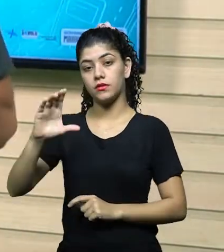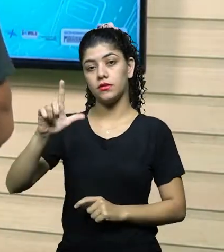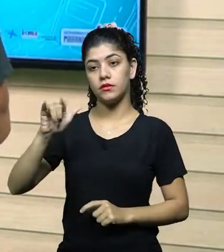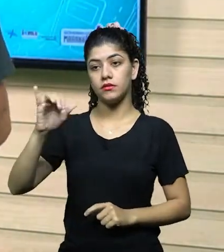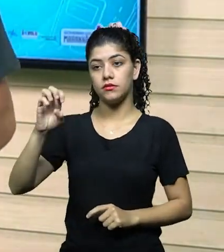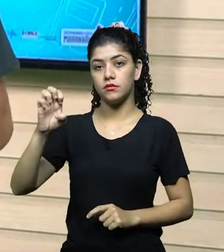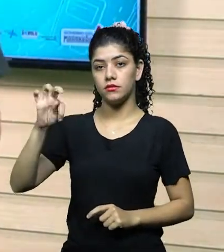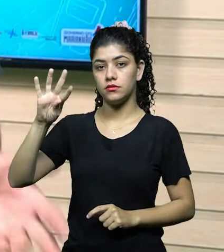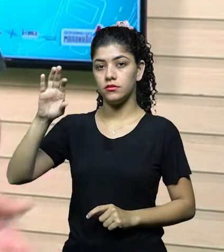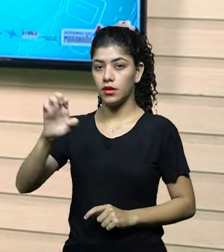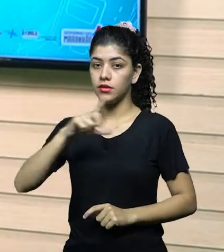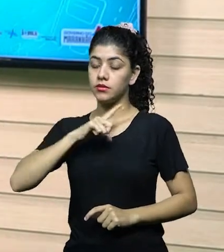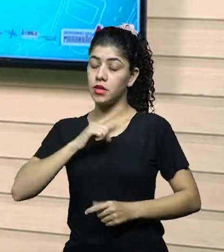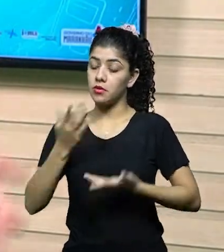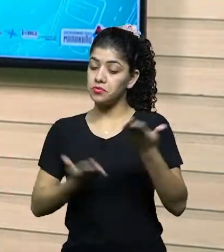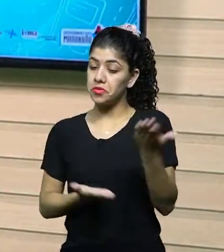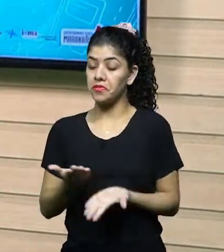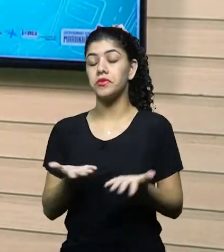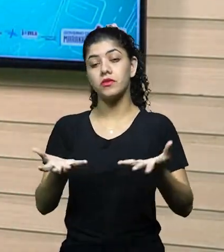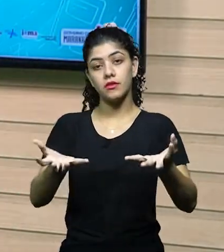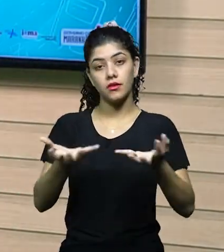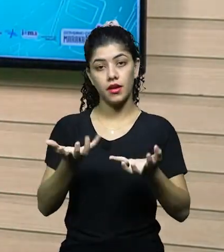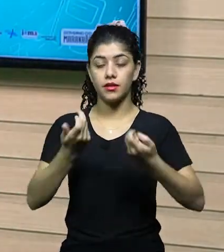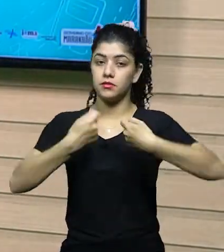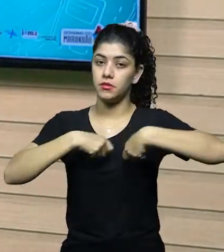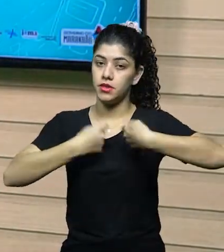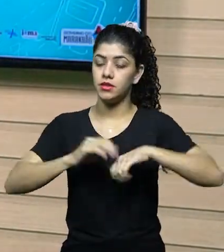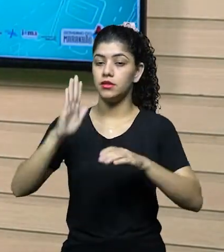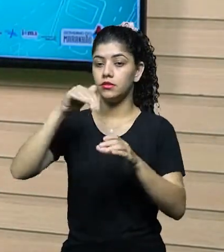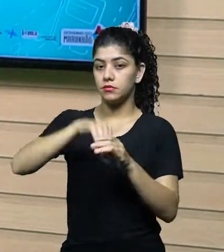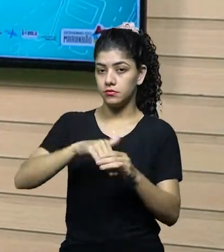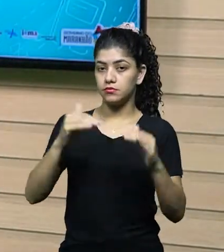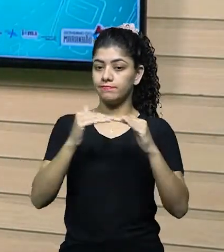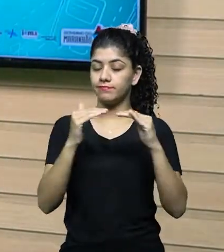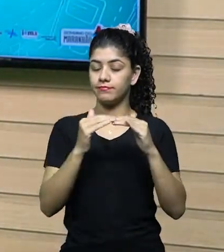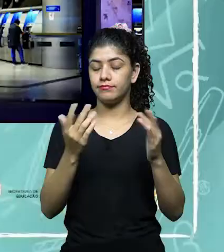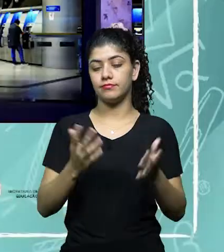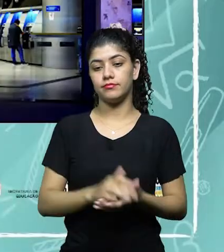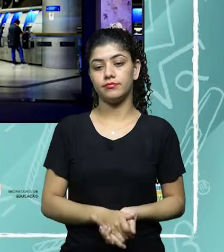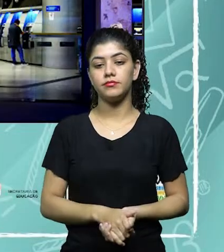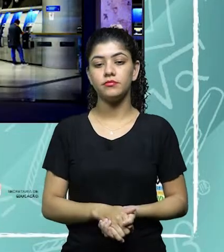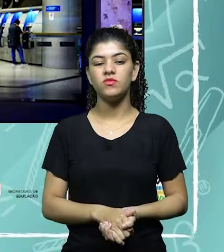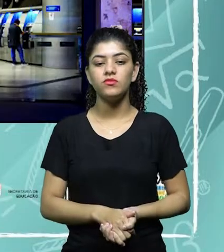ele necessita, dentro daquilo que ele realmente quer, dentro da realidade dele.